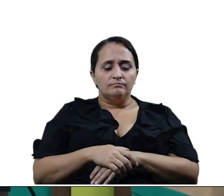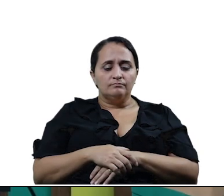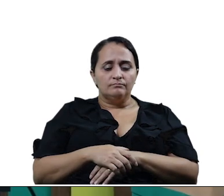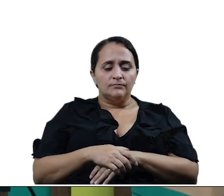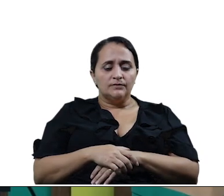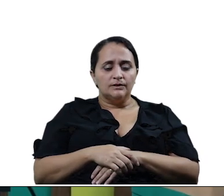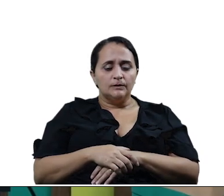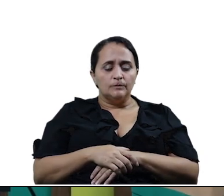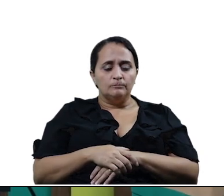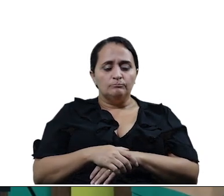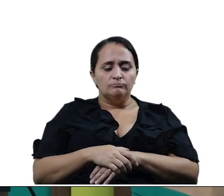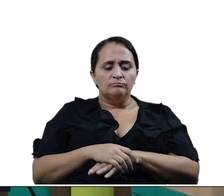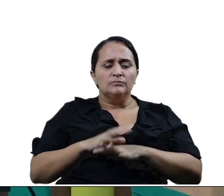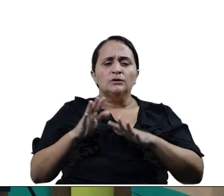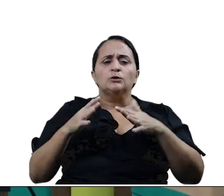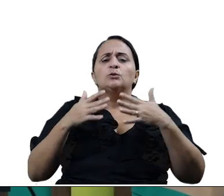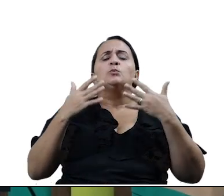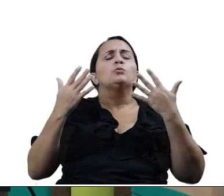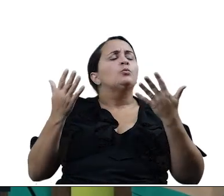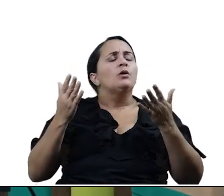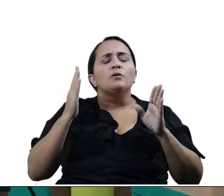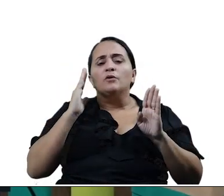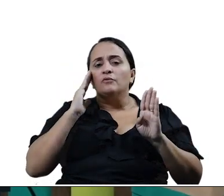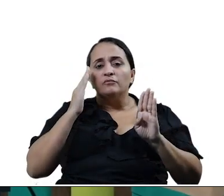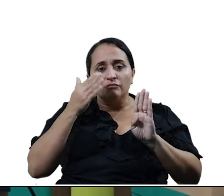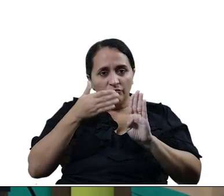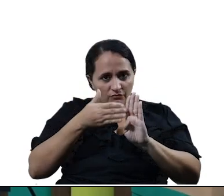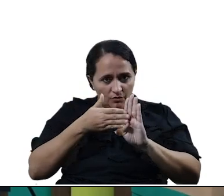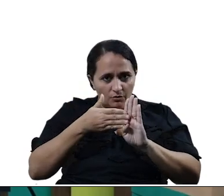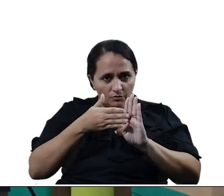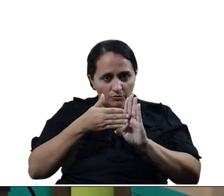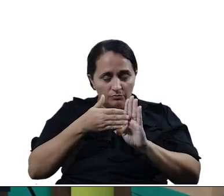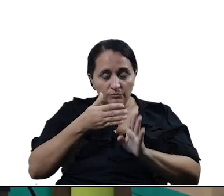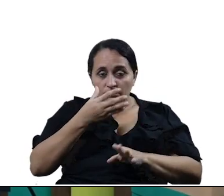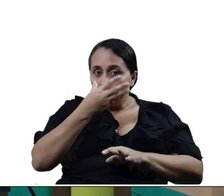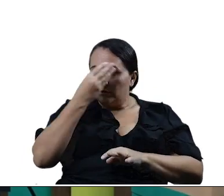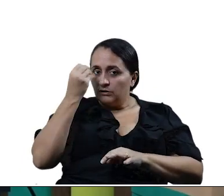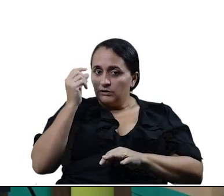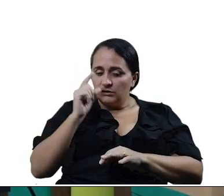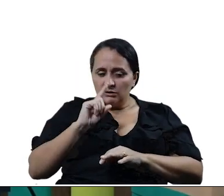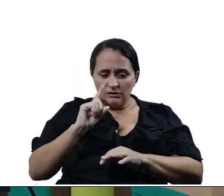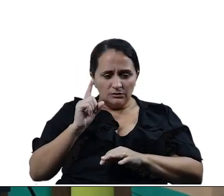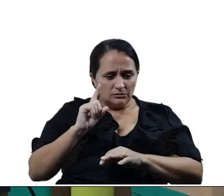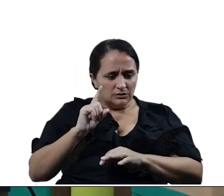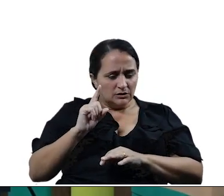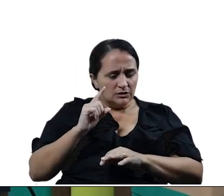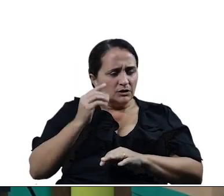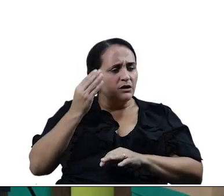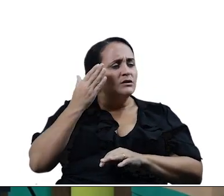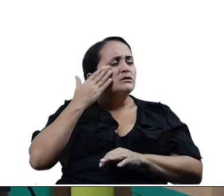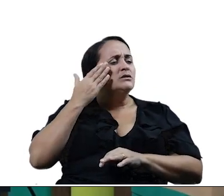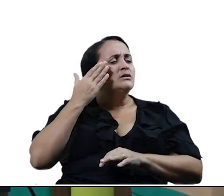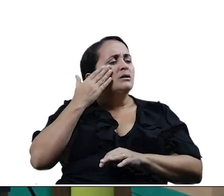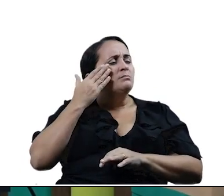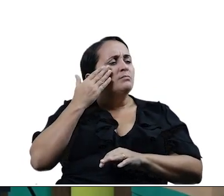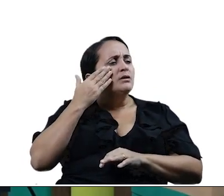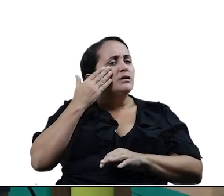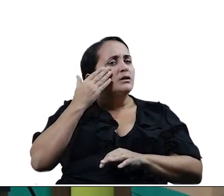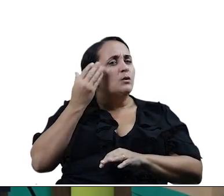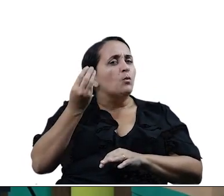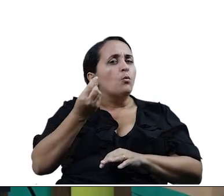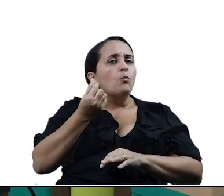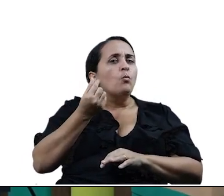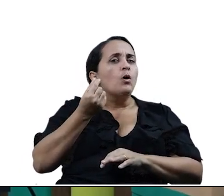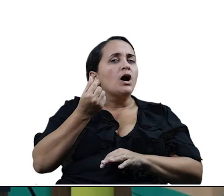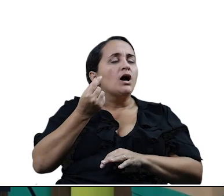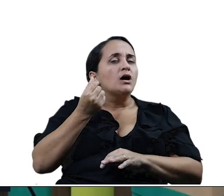prosseguindo. Qual é o nosso foco? Não esqueça, é descobrir quanto Jorginho tem no